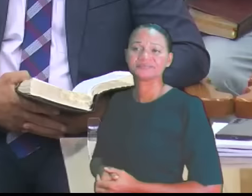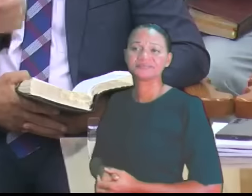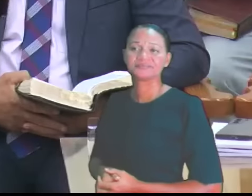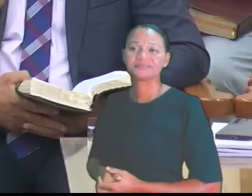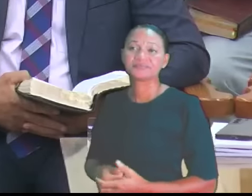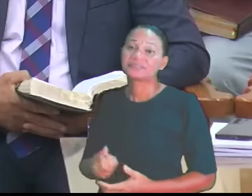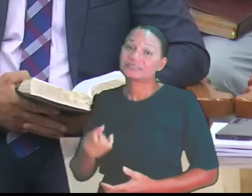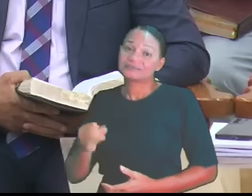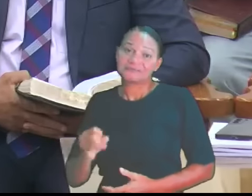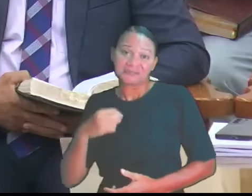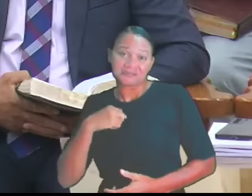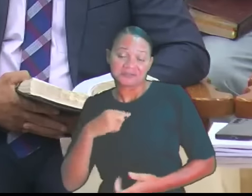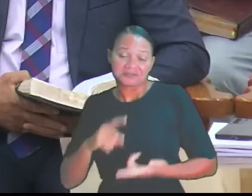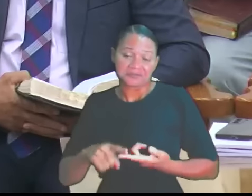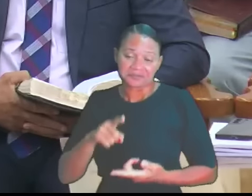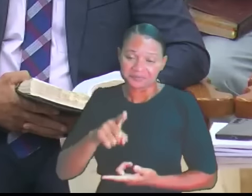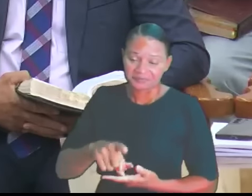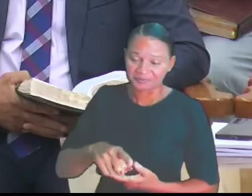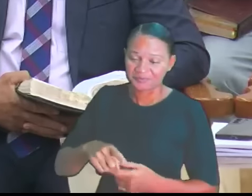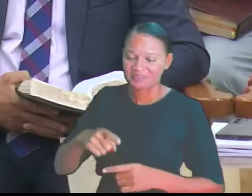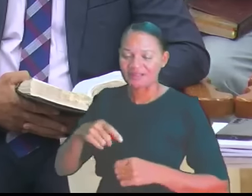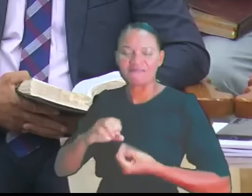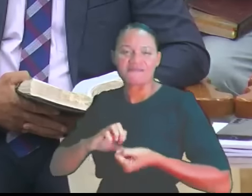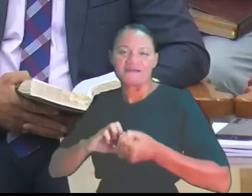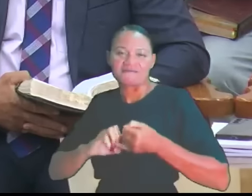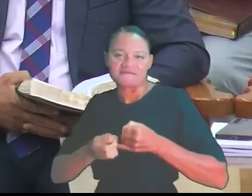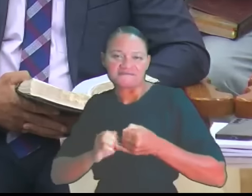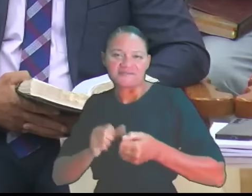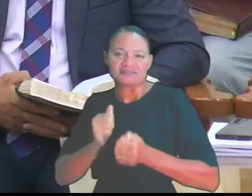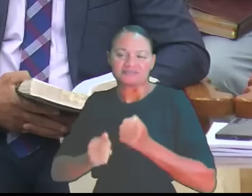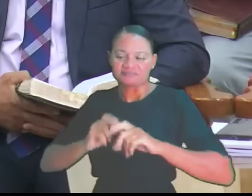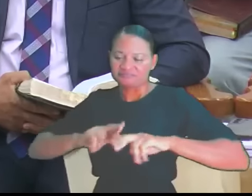Se fosse eu e você, mandava uma cesta básica para aquela mulher, irmão.